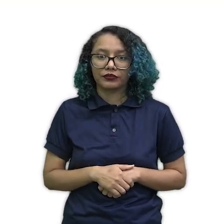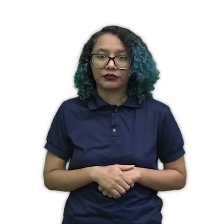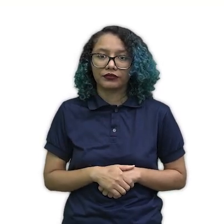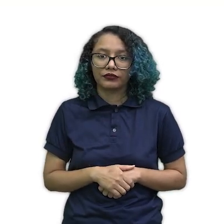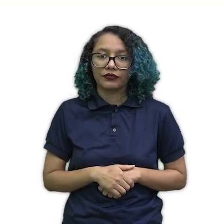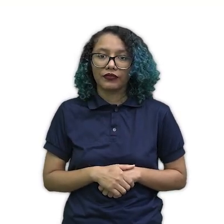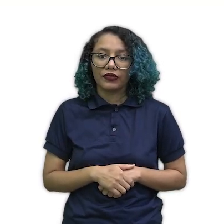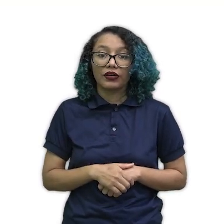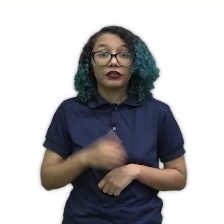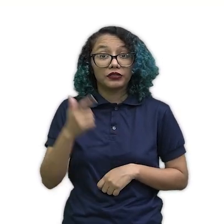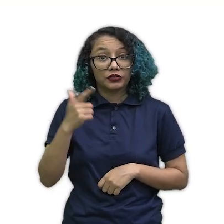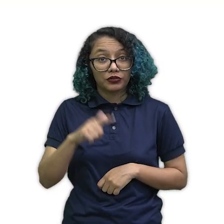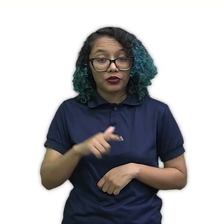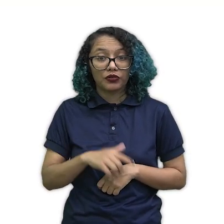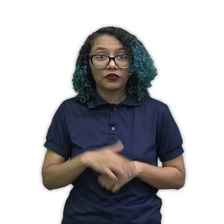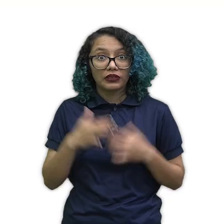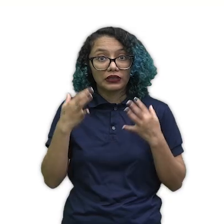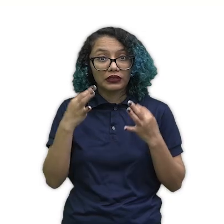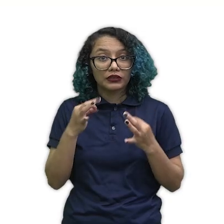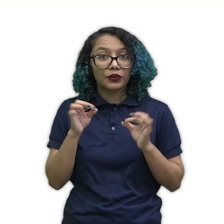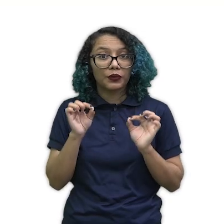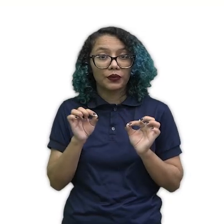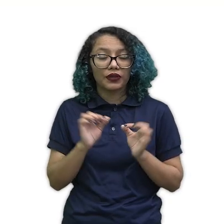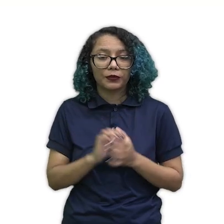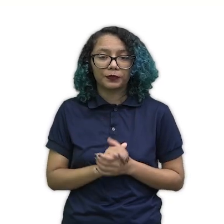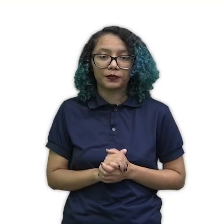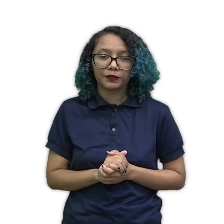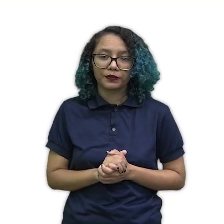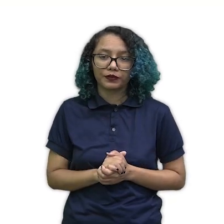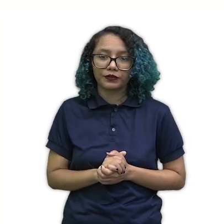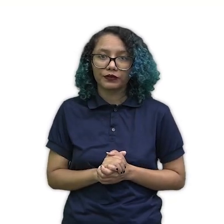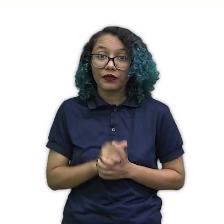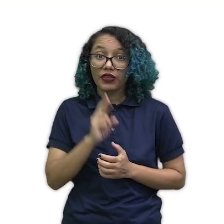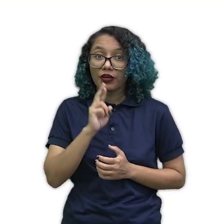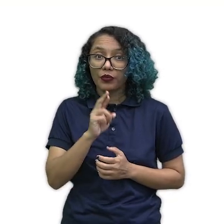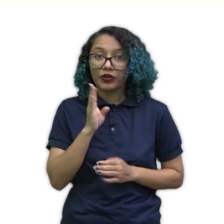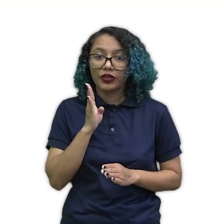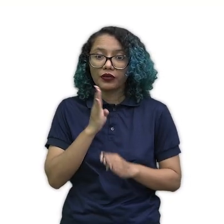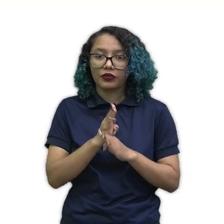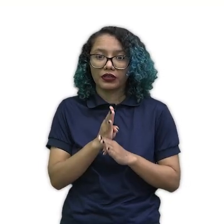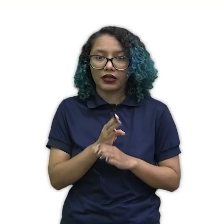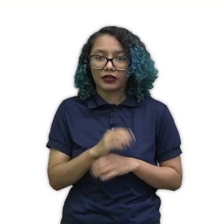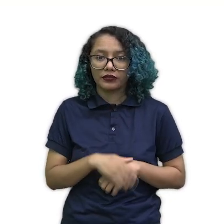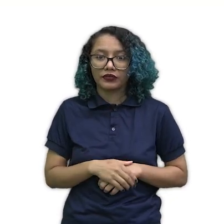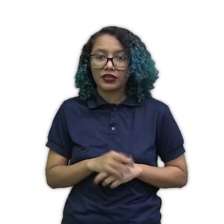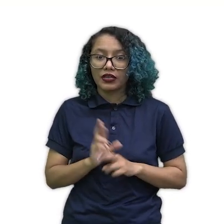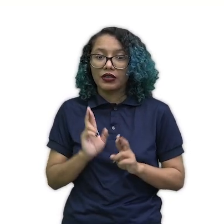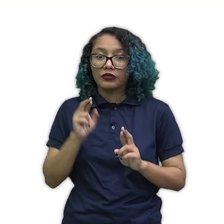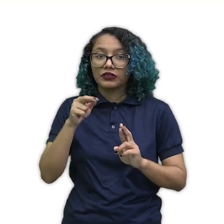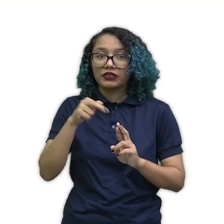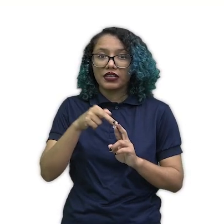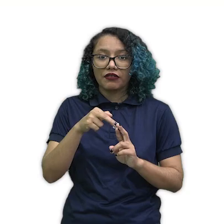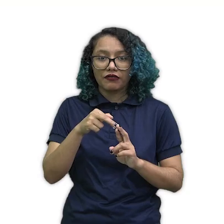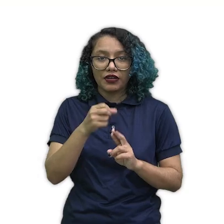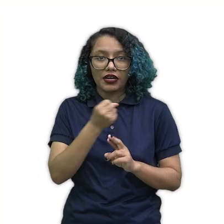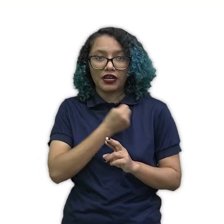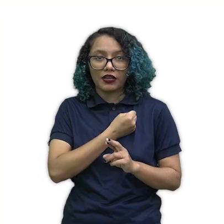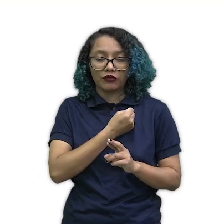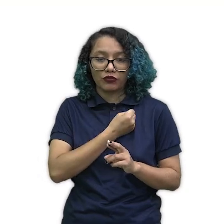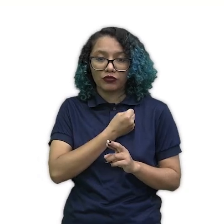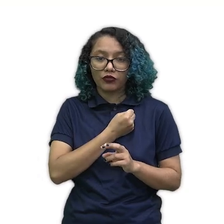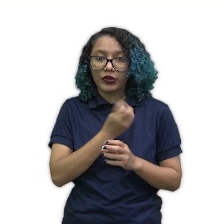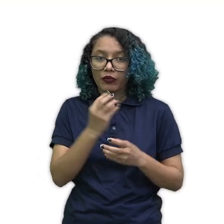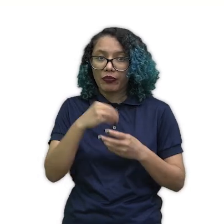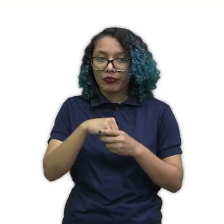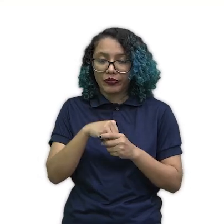Novamente, vale lembrar que aqui, o resultado que você encontrar não é o elemento que tem que estar no